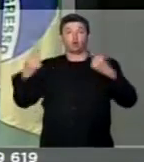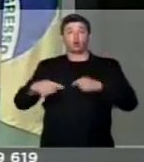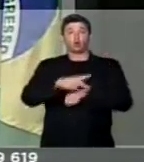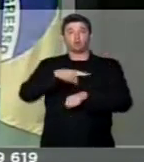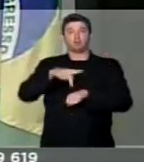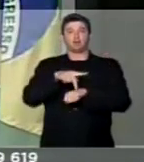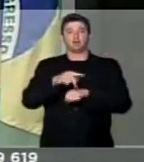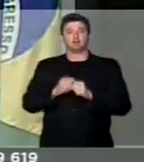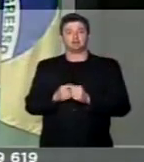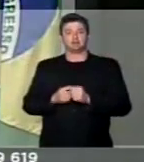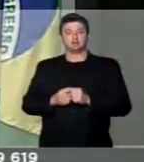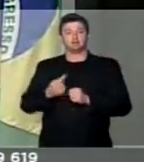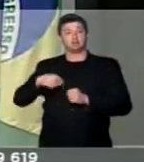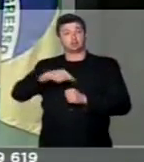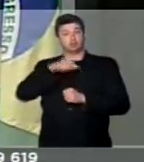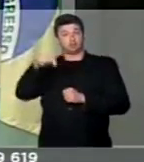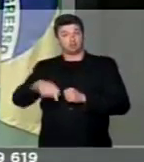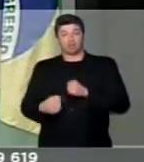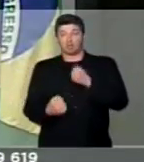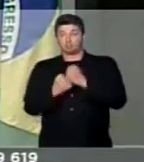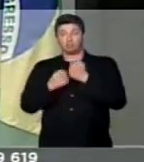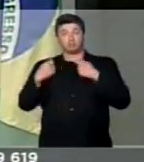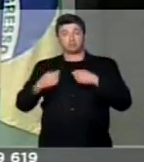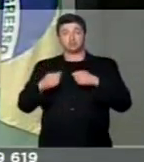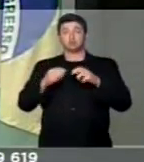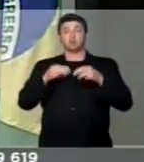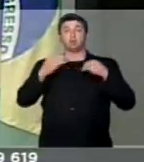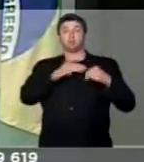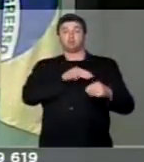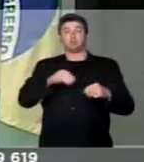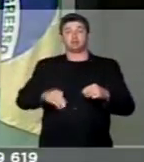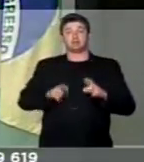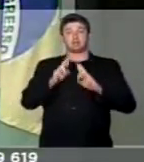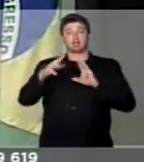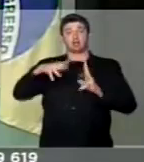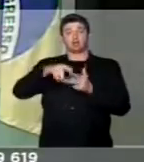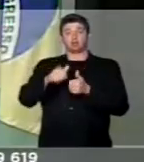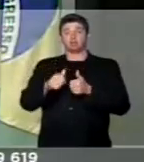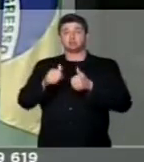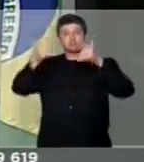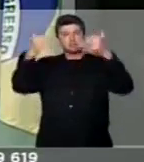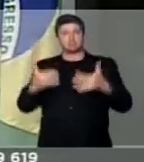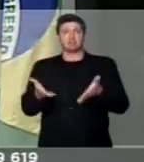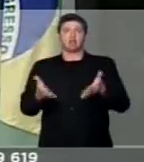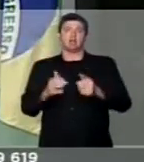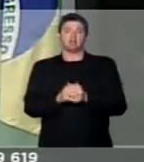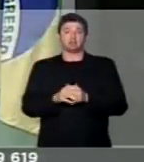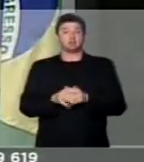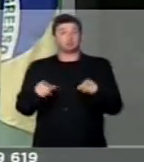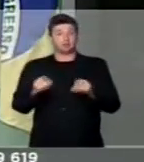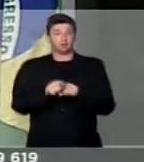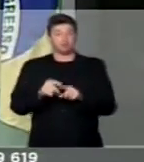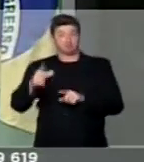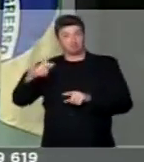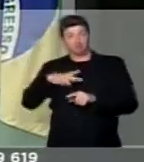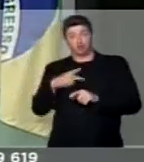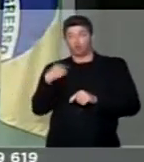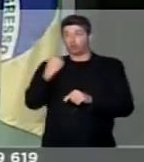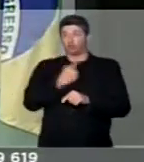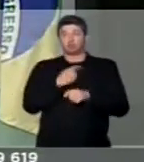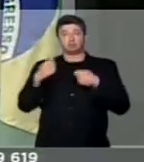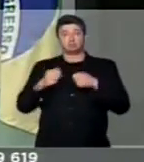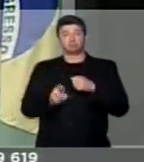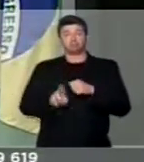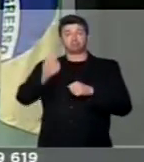pátria. E nós precisamos aqui trazer o senhor ministro das Relações Exteriores para esclarecer isso. E, pessoalmente, nós entramos